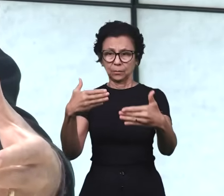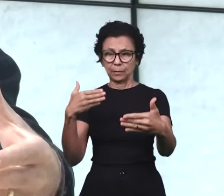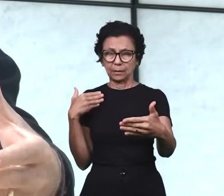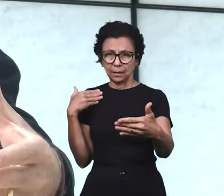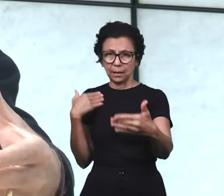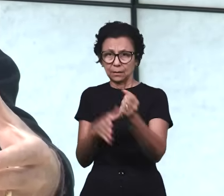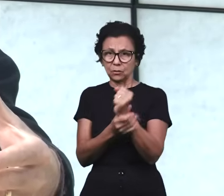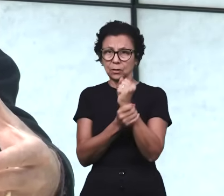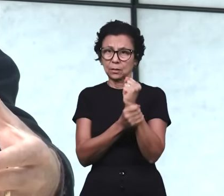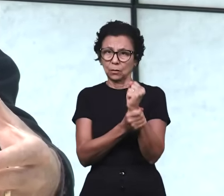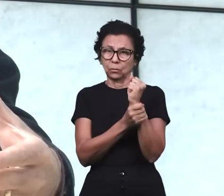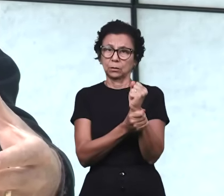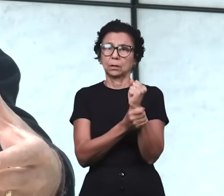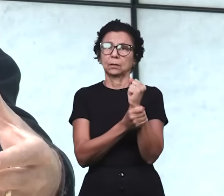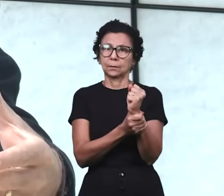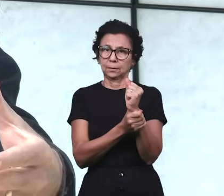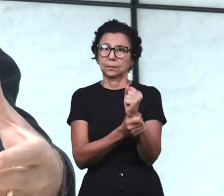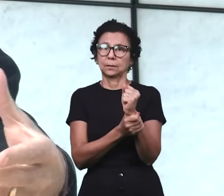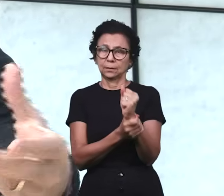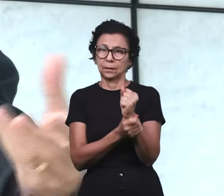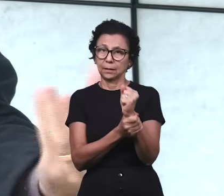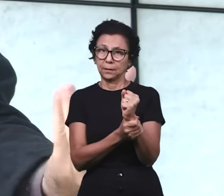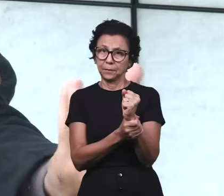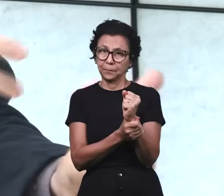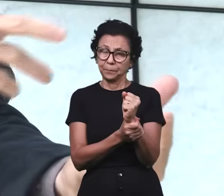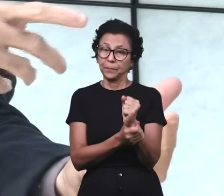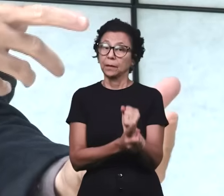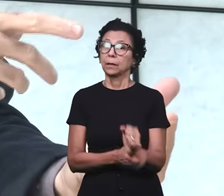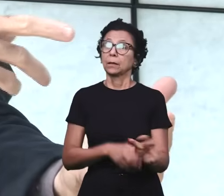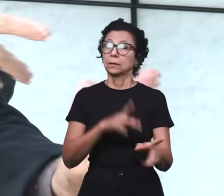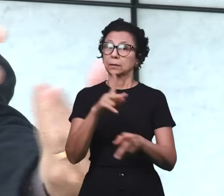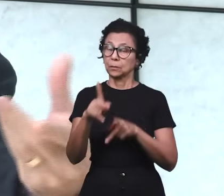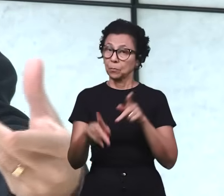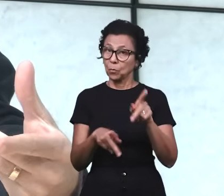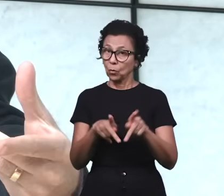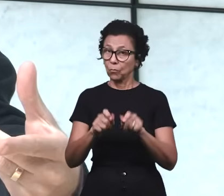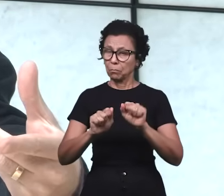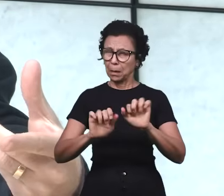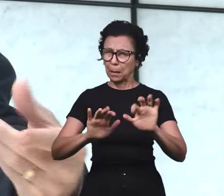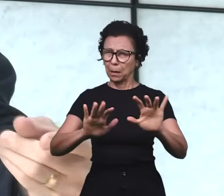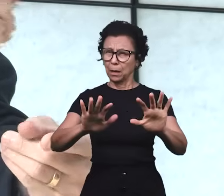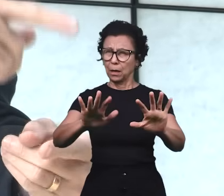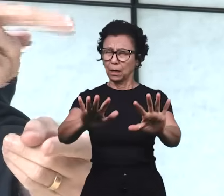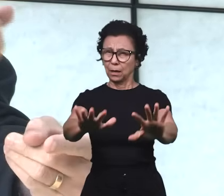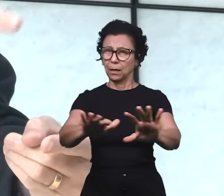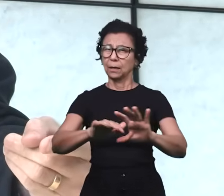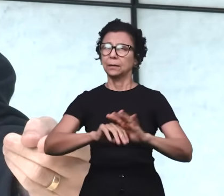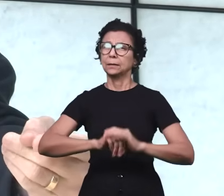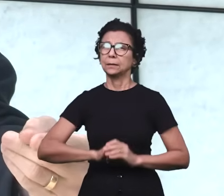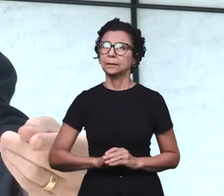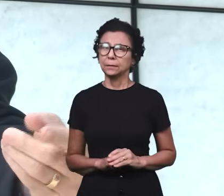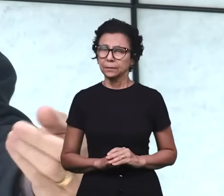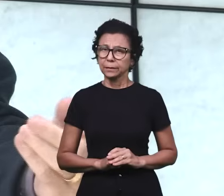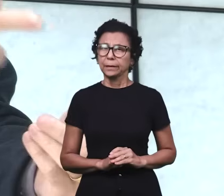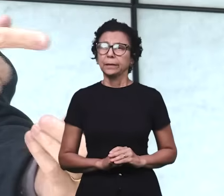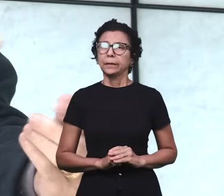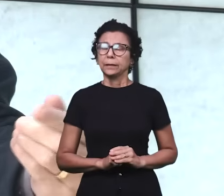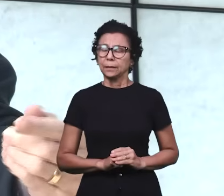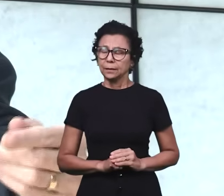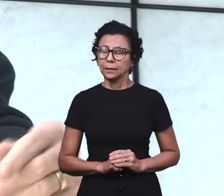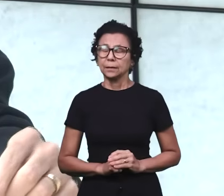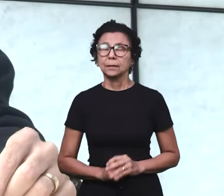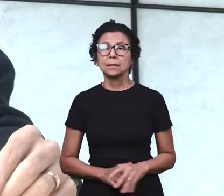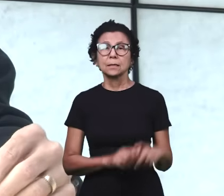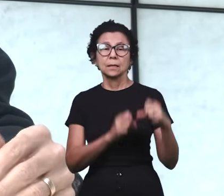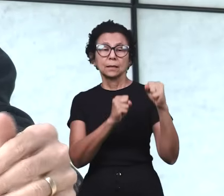povo verdade. que estava ali. É verdade. E olha o que esse povo carregava, Efraim, Ruben, né, conforme o